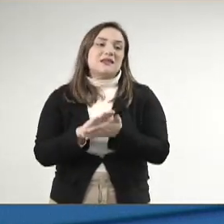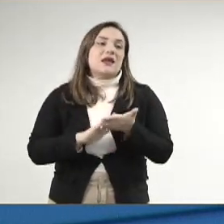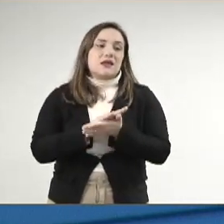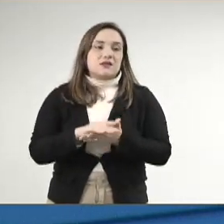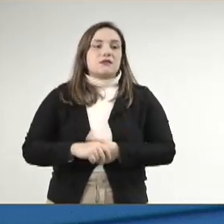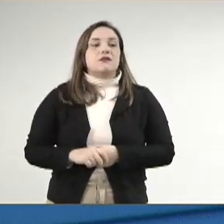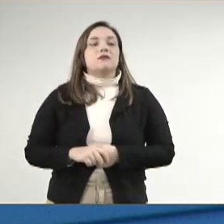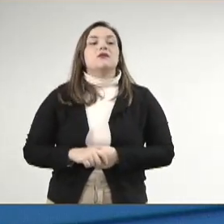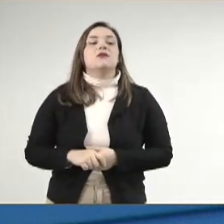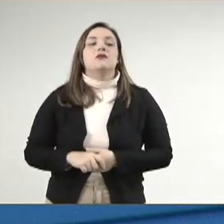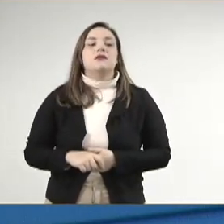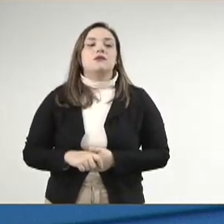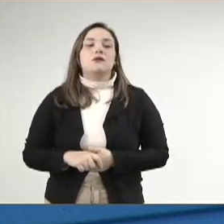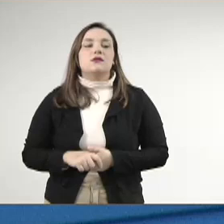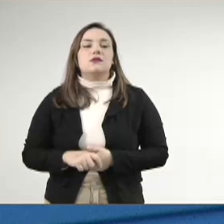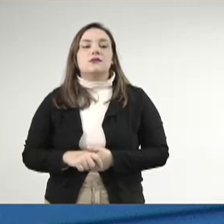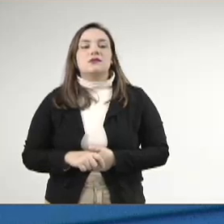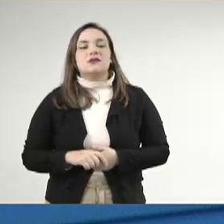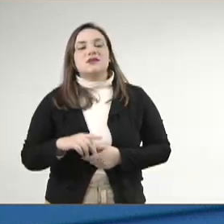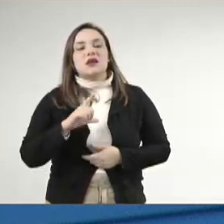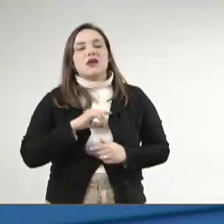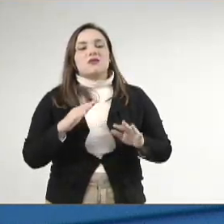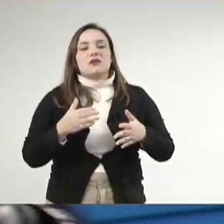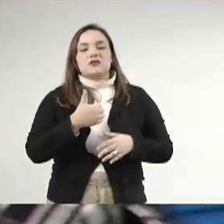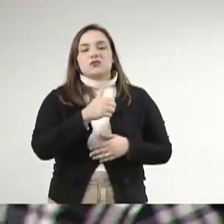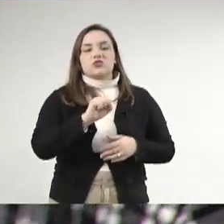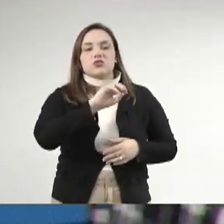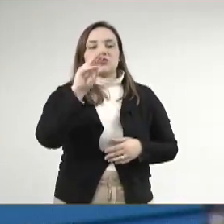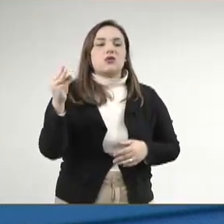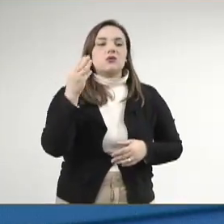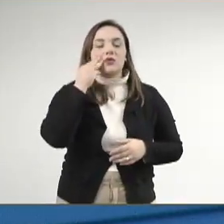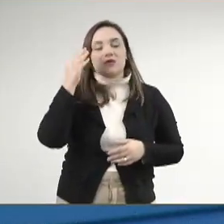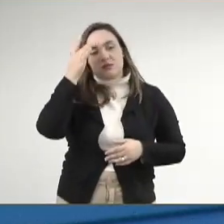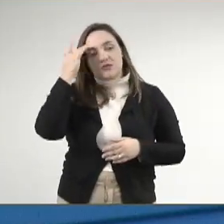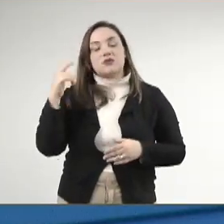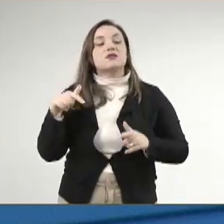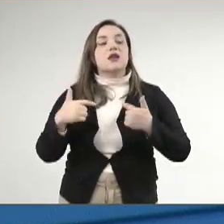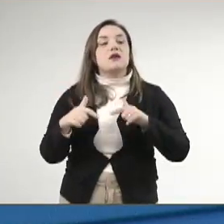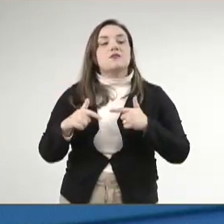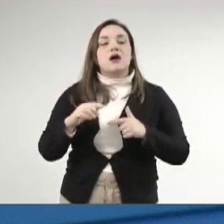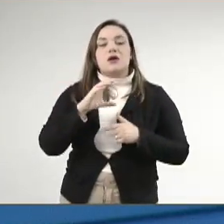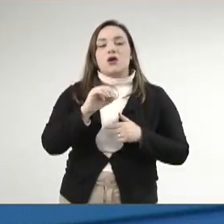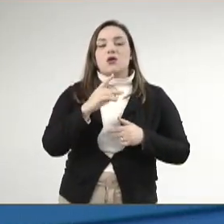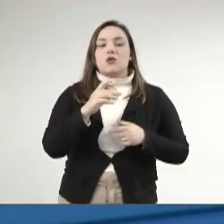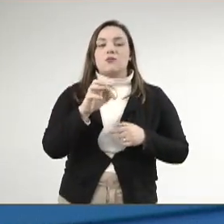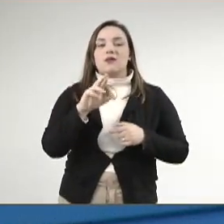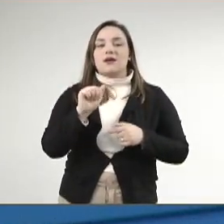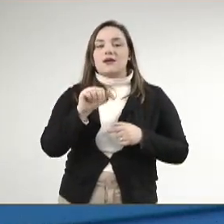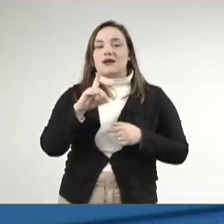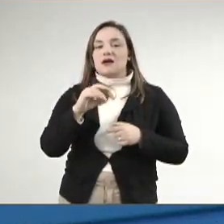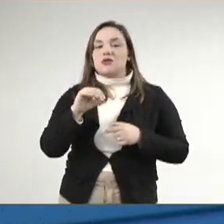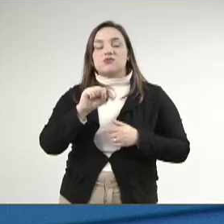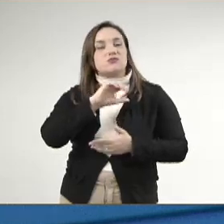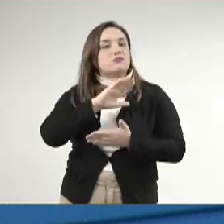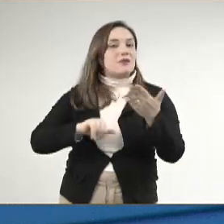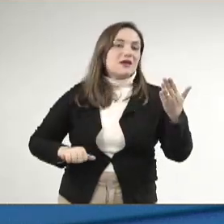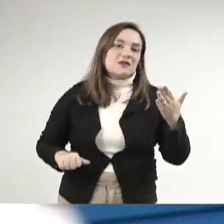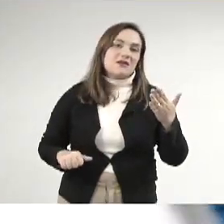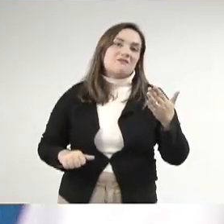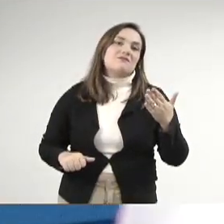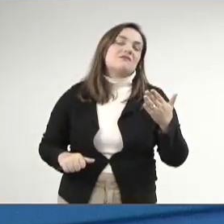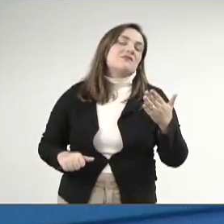os ramos excluídos, contam com quase 18 milhões de cooperados que seriam deixados de fora do regime específico